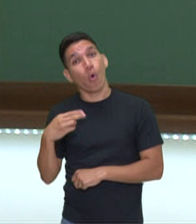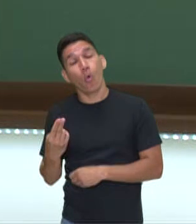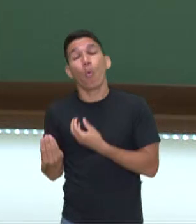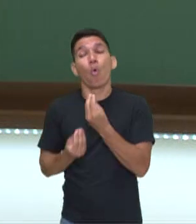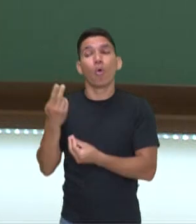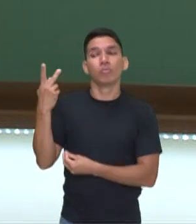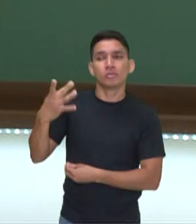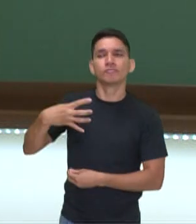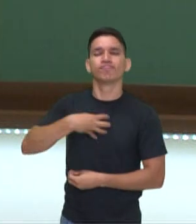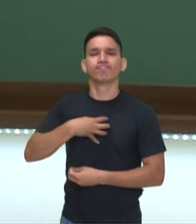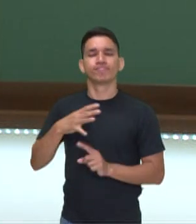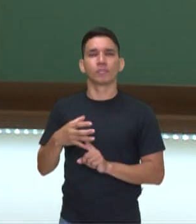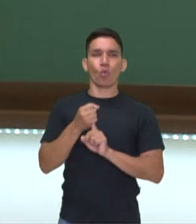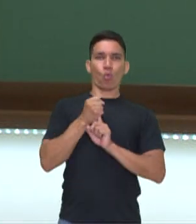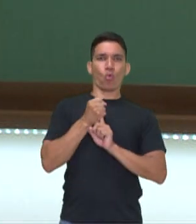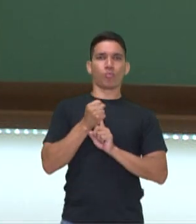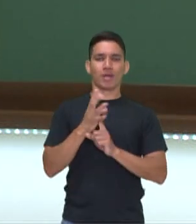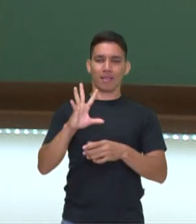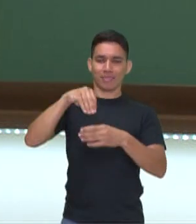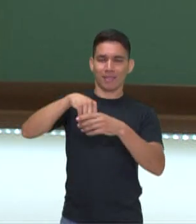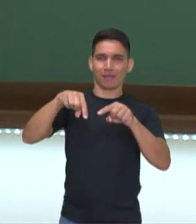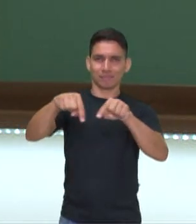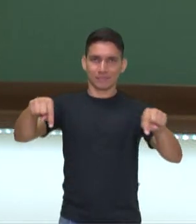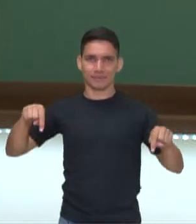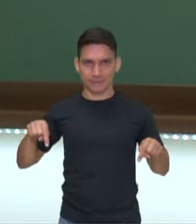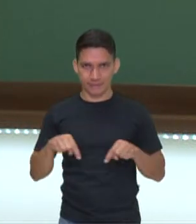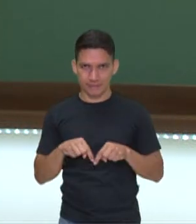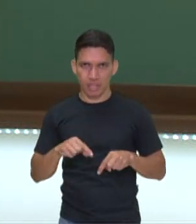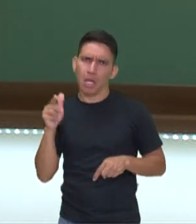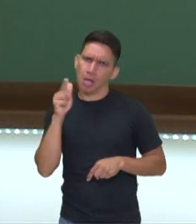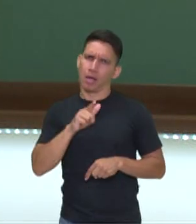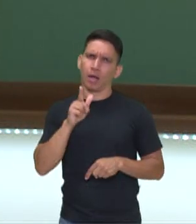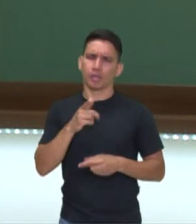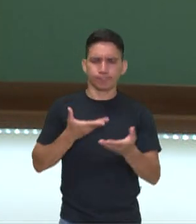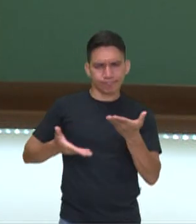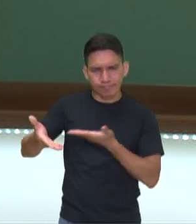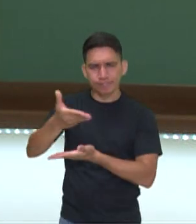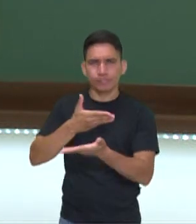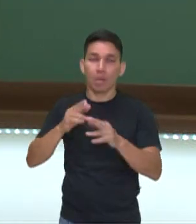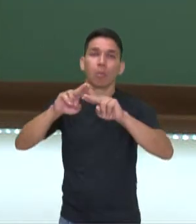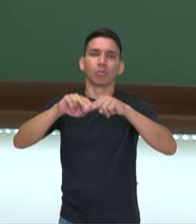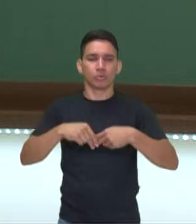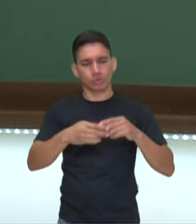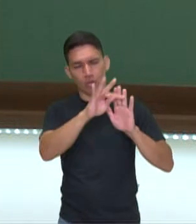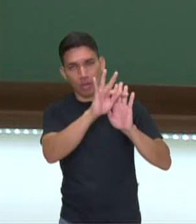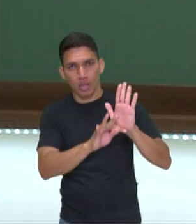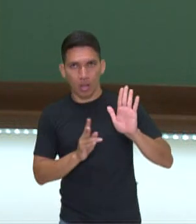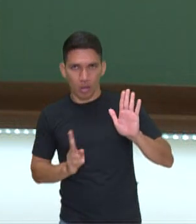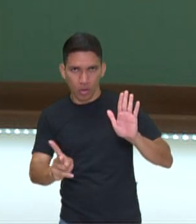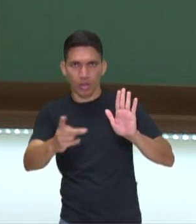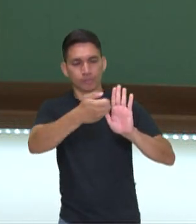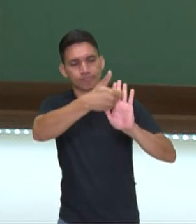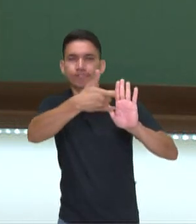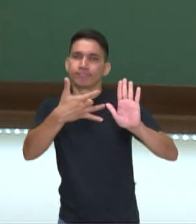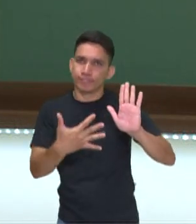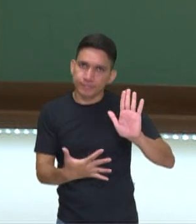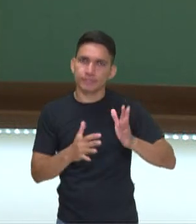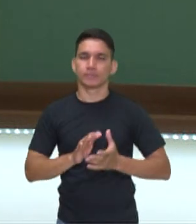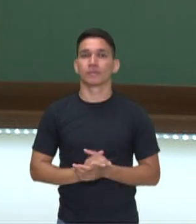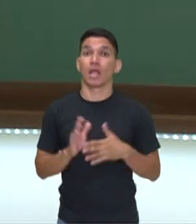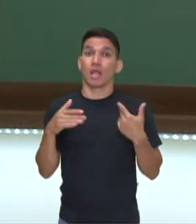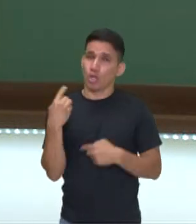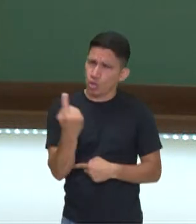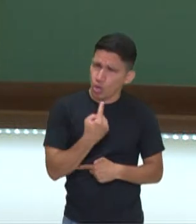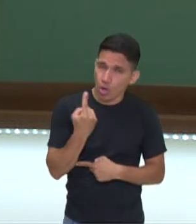de sala de aula. Isso que muitas vezes, então ele continua a explicar o texto. No nosso caso, nós vamos prestar atenção em